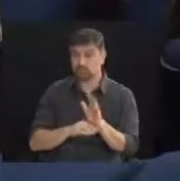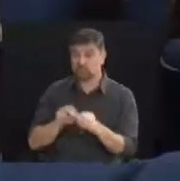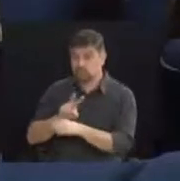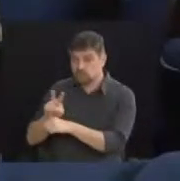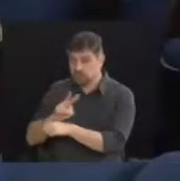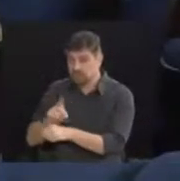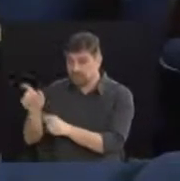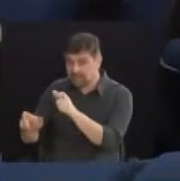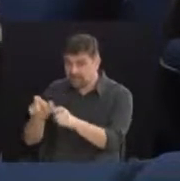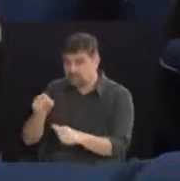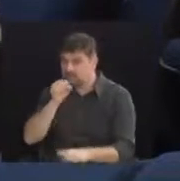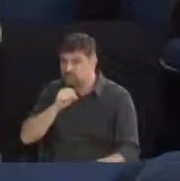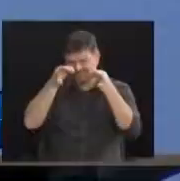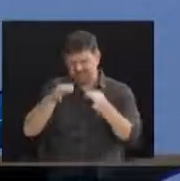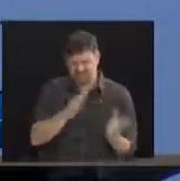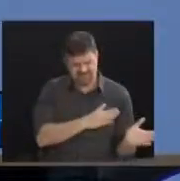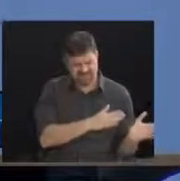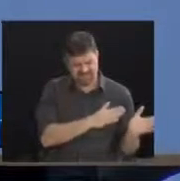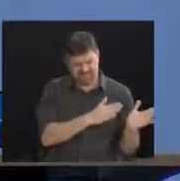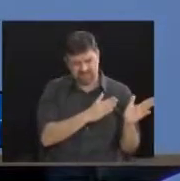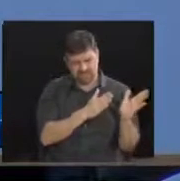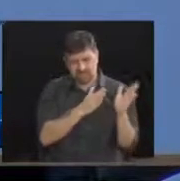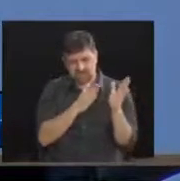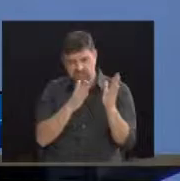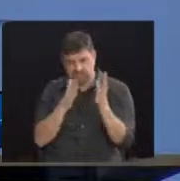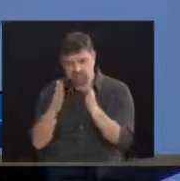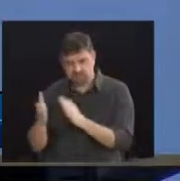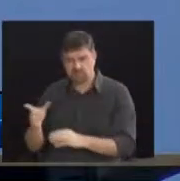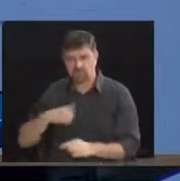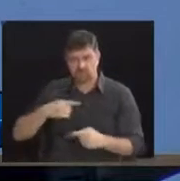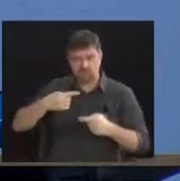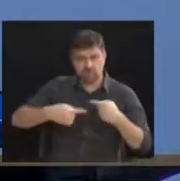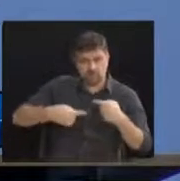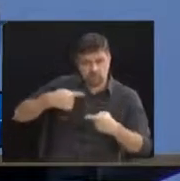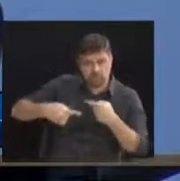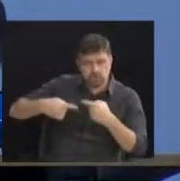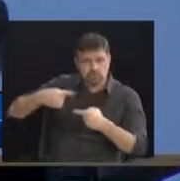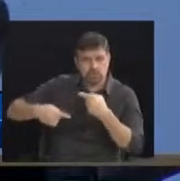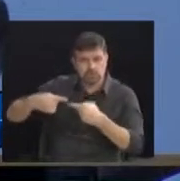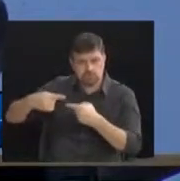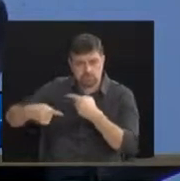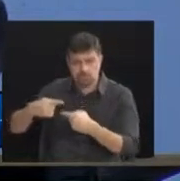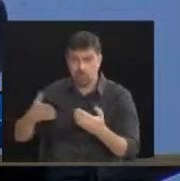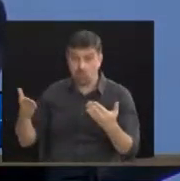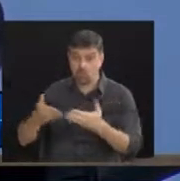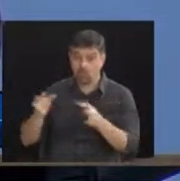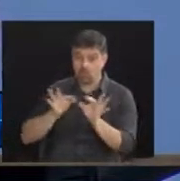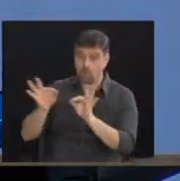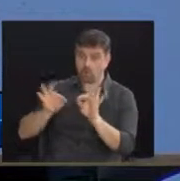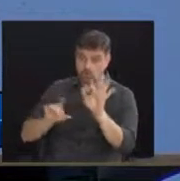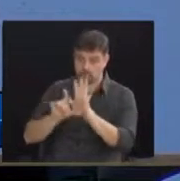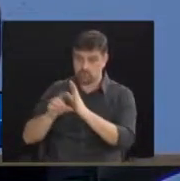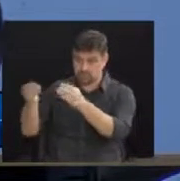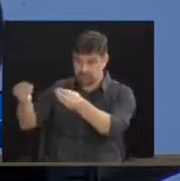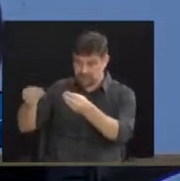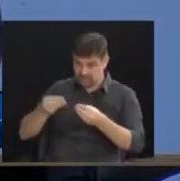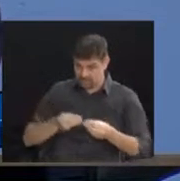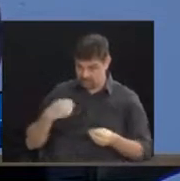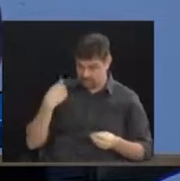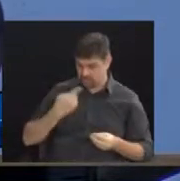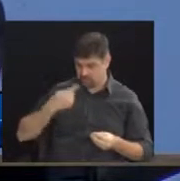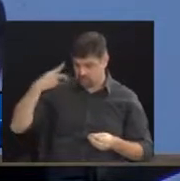com a presença da população. Foi uma discussão, uma mini discussão, diria assim, que agora vem para essa casa. E eu creio que se